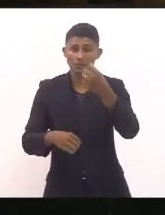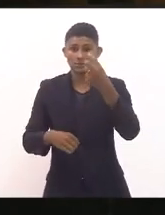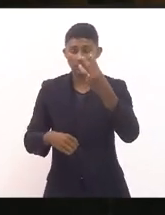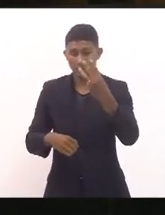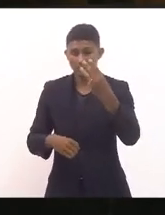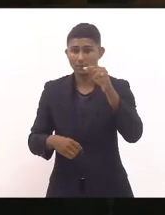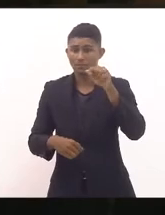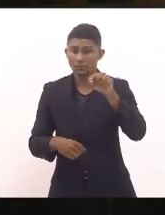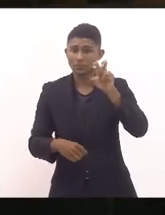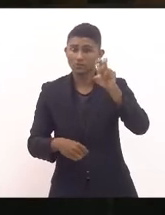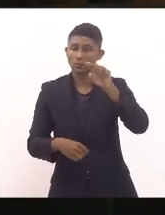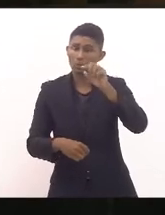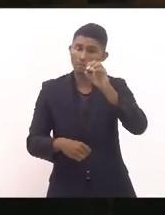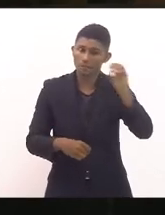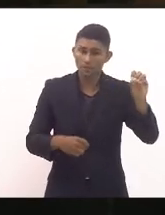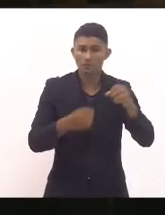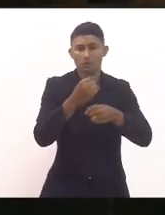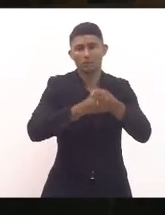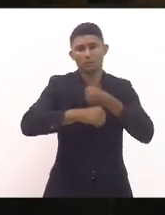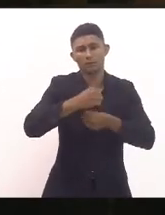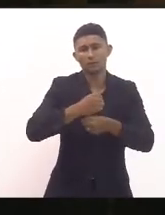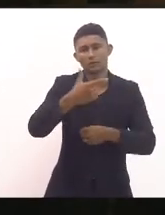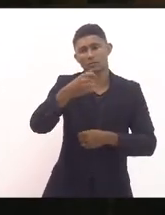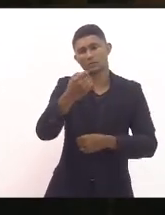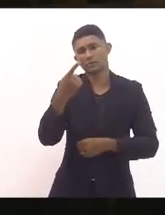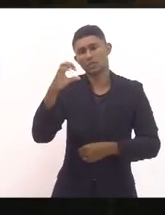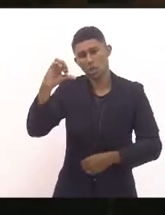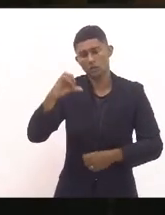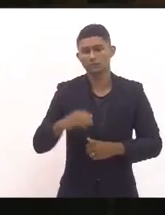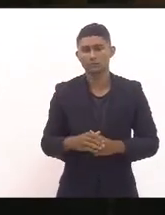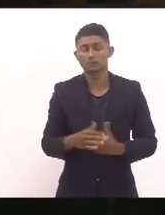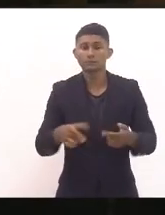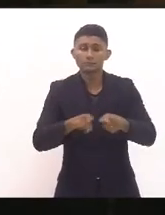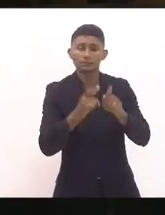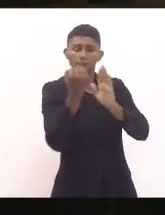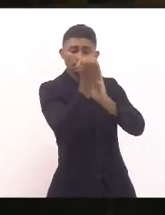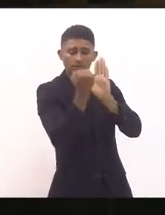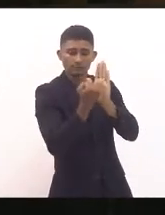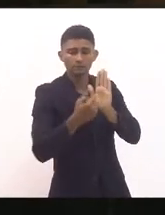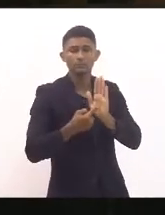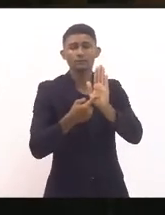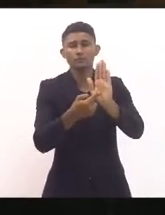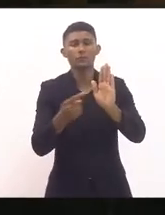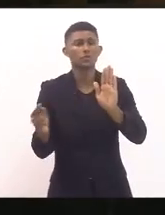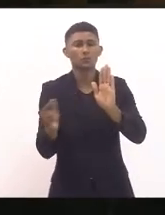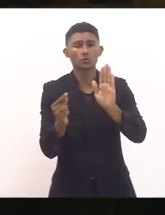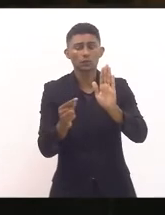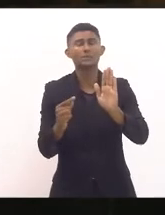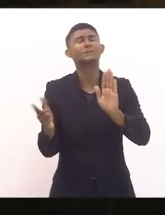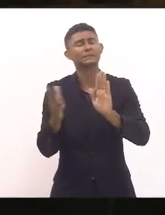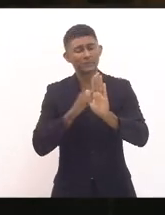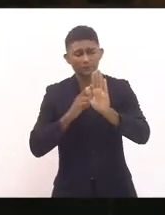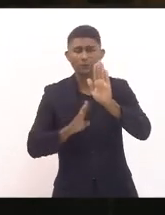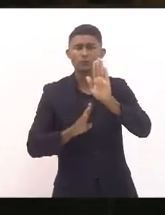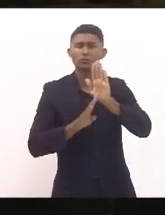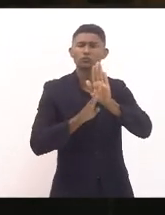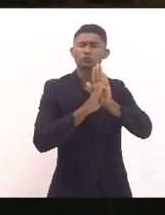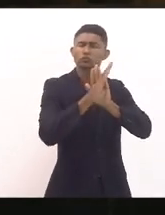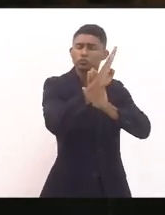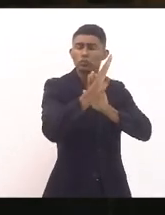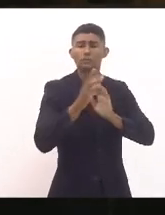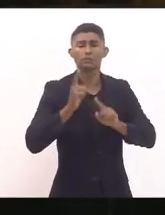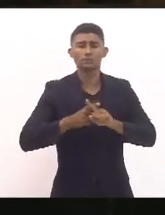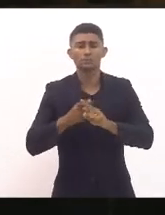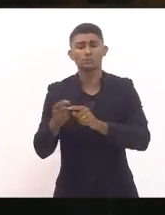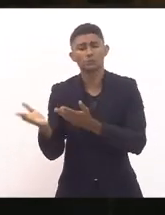em 2019. O boletim também destaca o aumento da taxa de suicídio de adolescentes